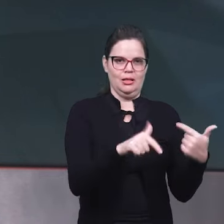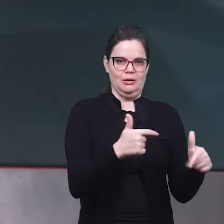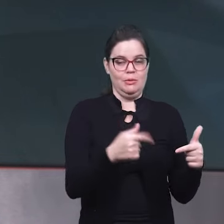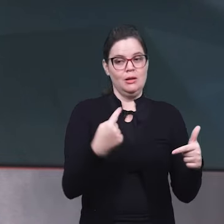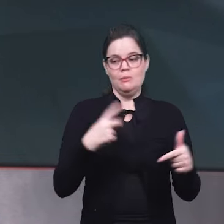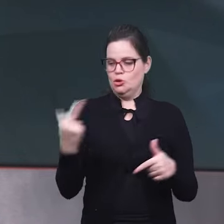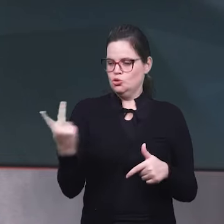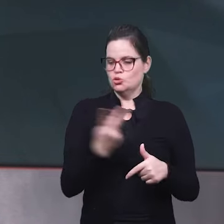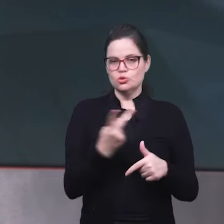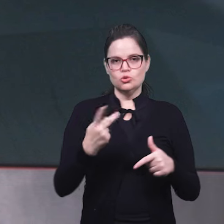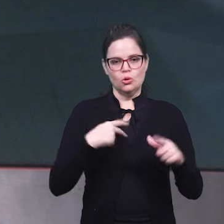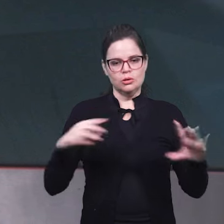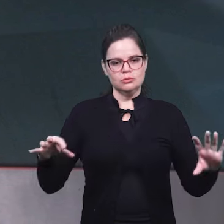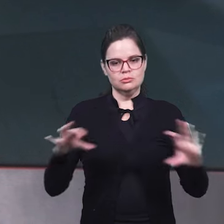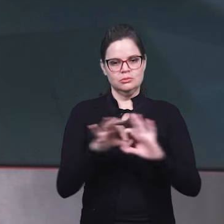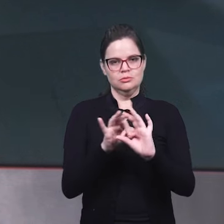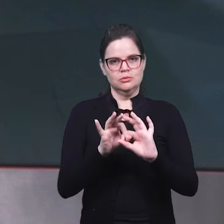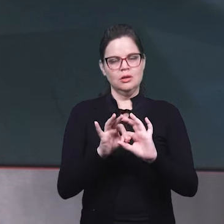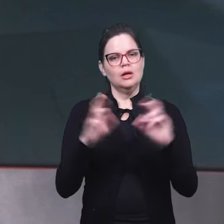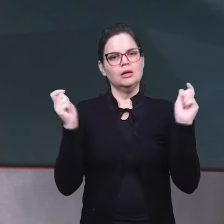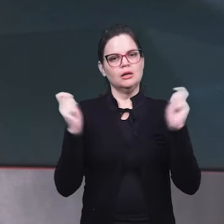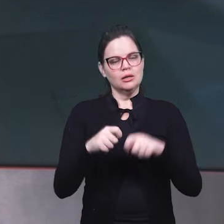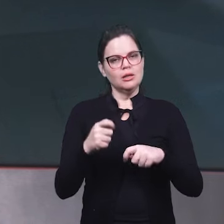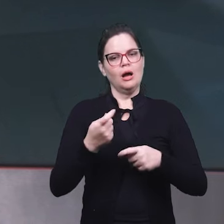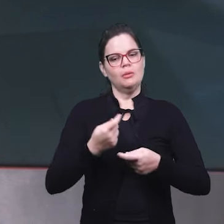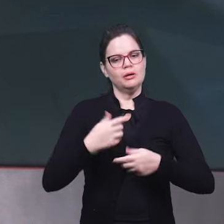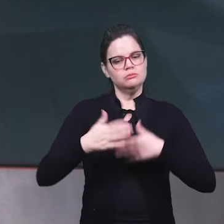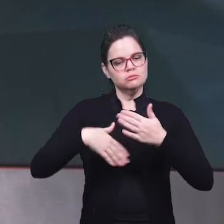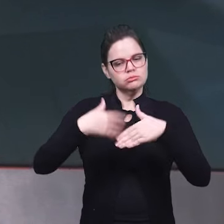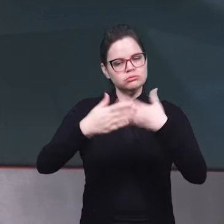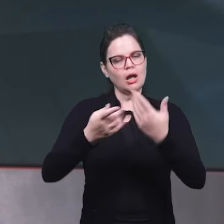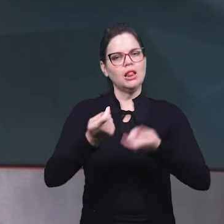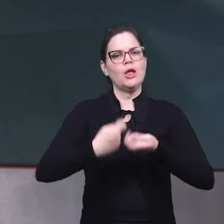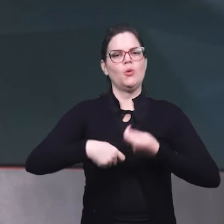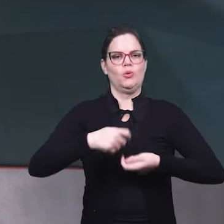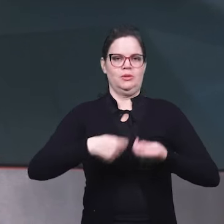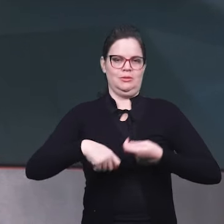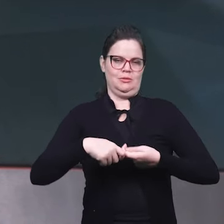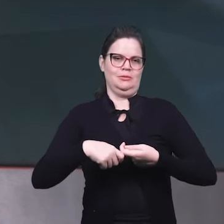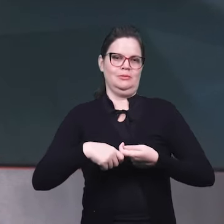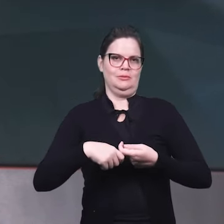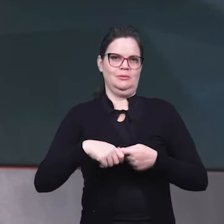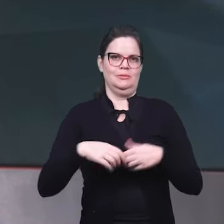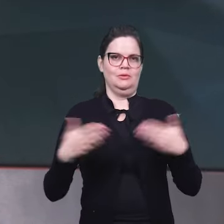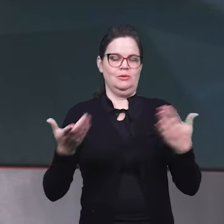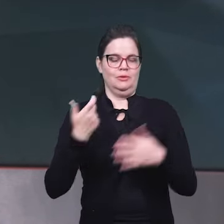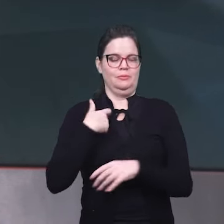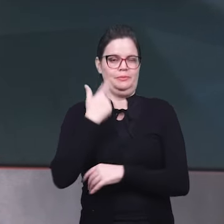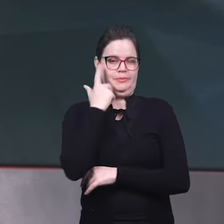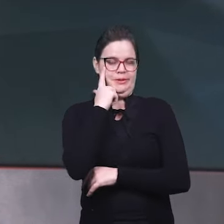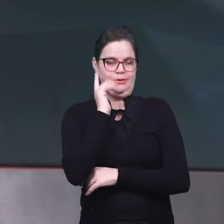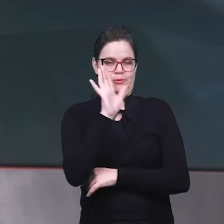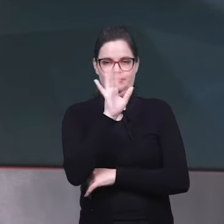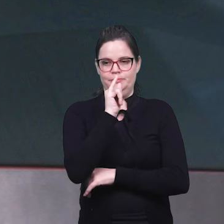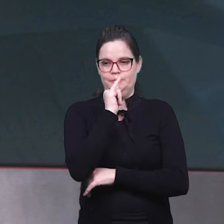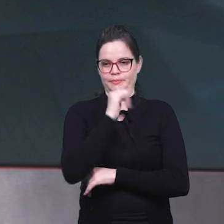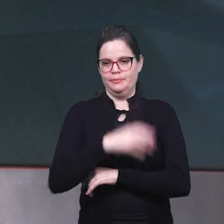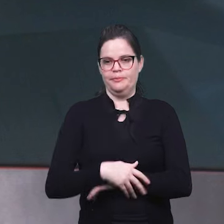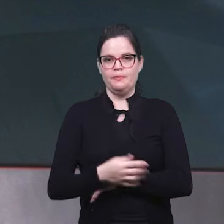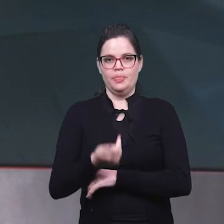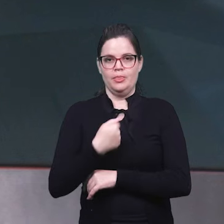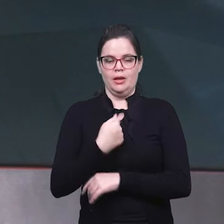entre ambos é que vai trazer o desenvolvimento. Para e pensa. Eu tenho